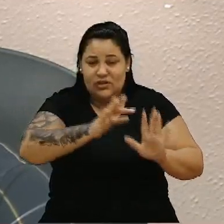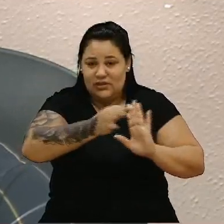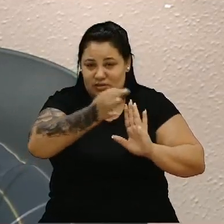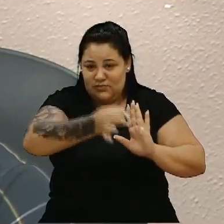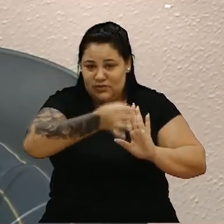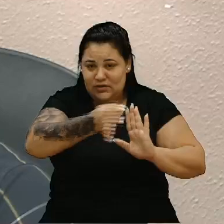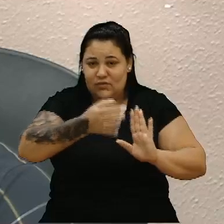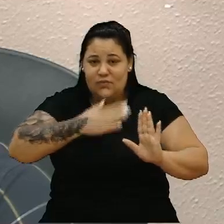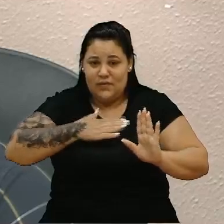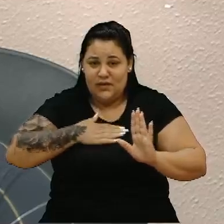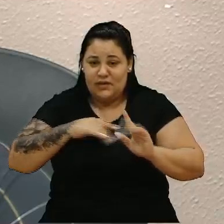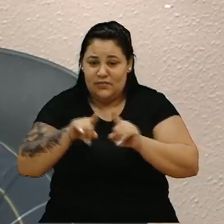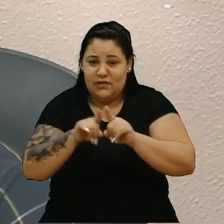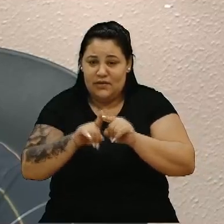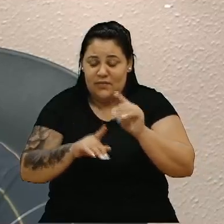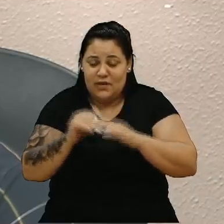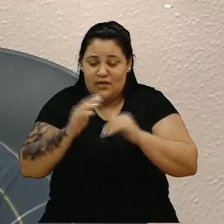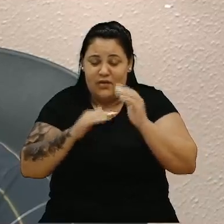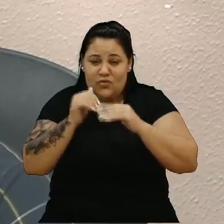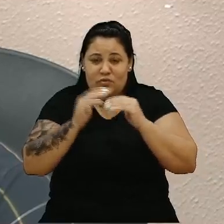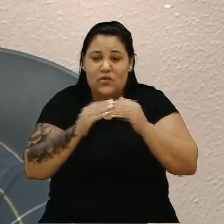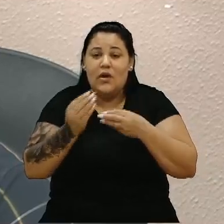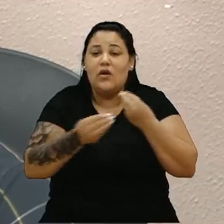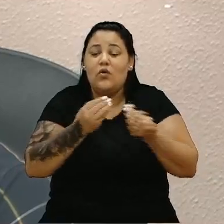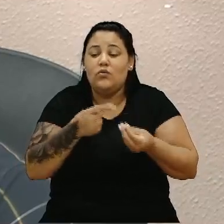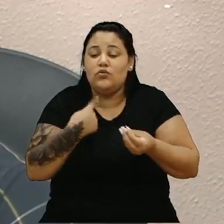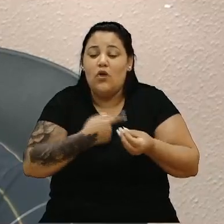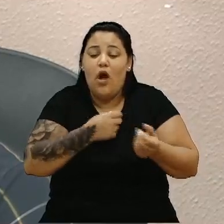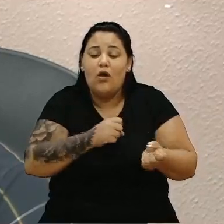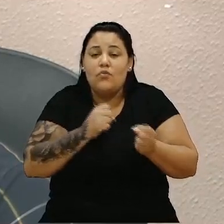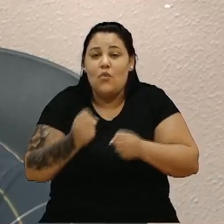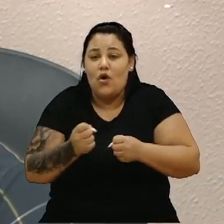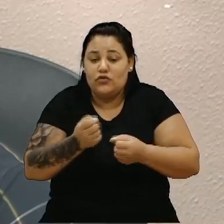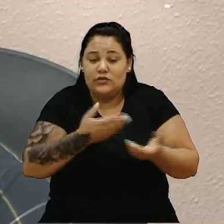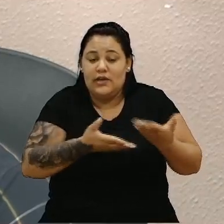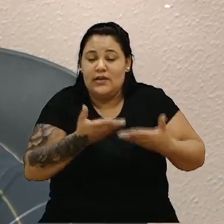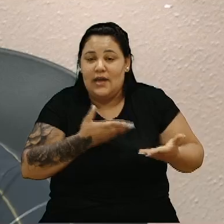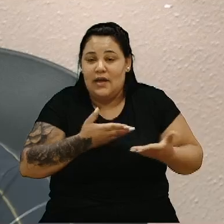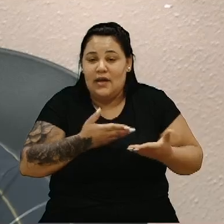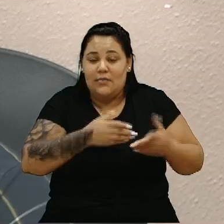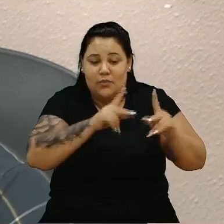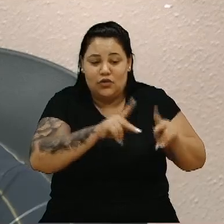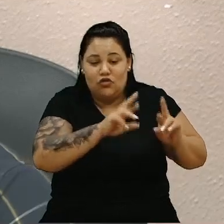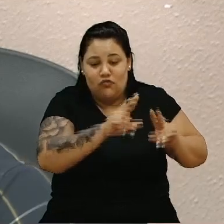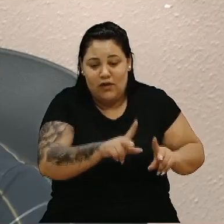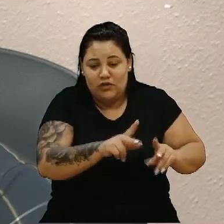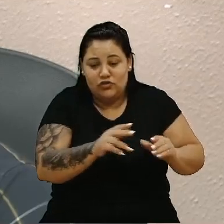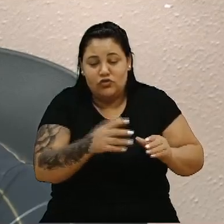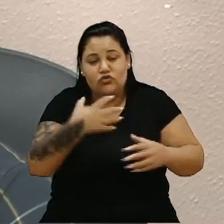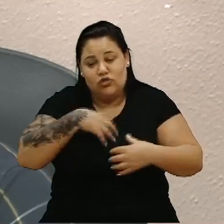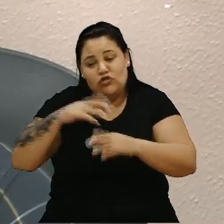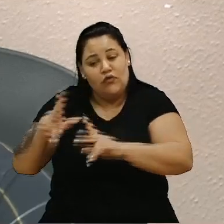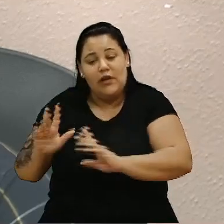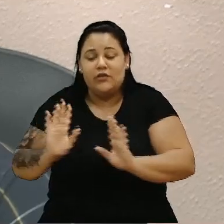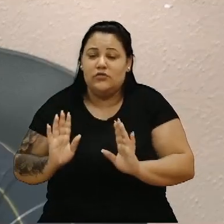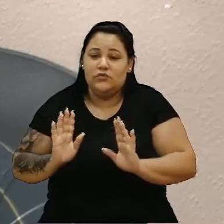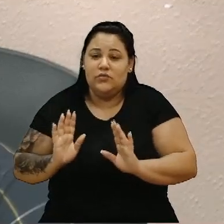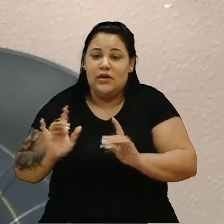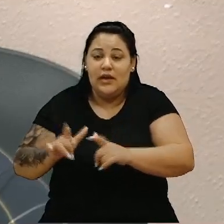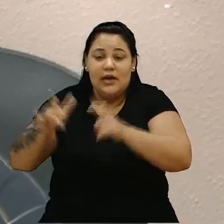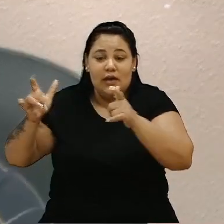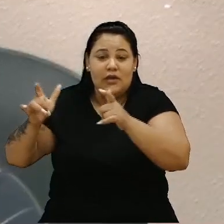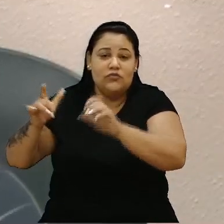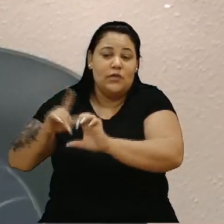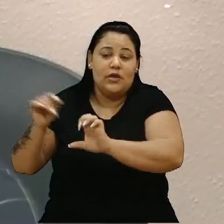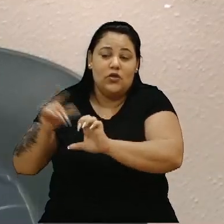dessa construção, é como que nós podemos fazer para tratar os diferentes como diferentes, né? Então, grandes empresários têm que pagar uma faixa de